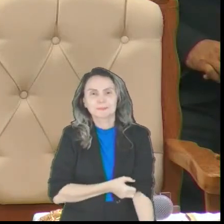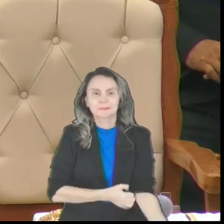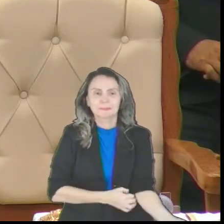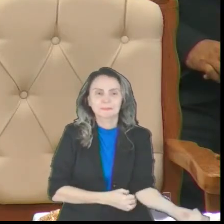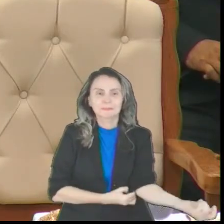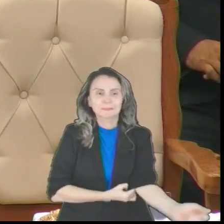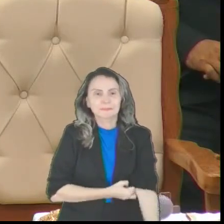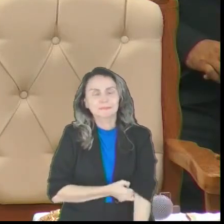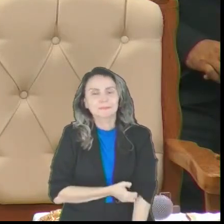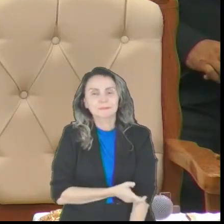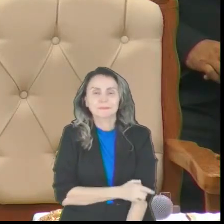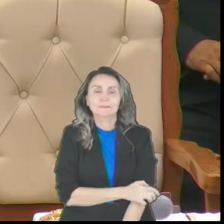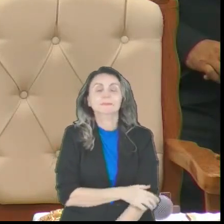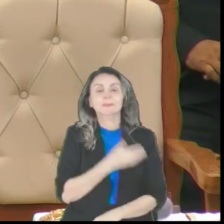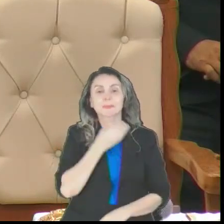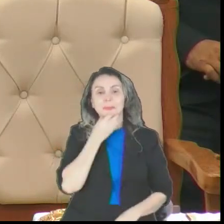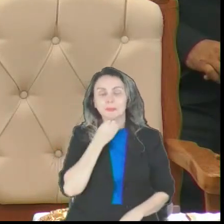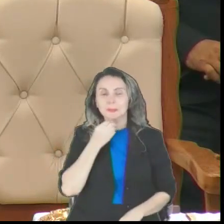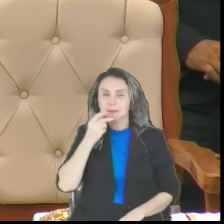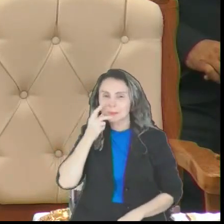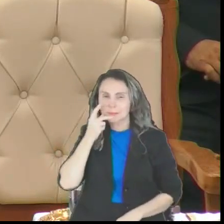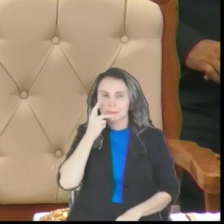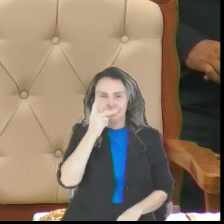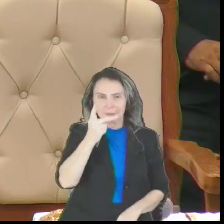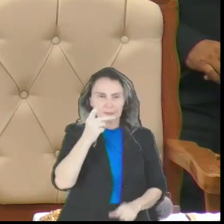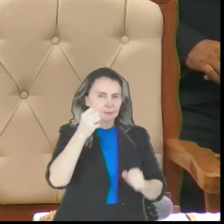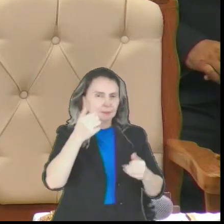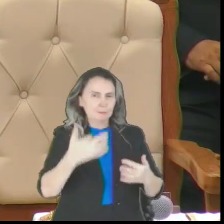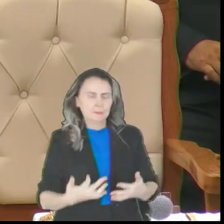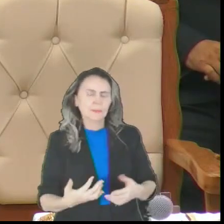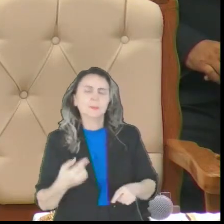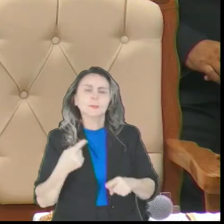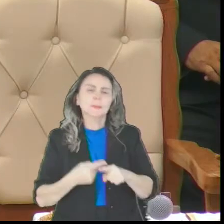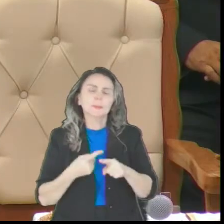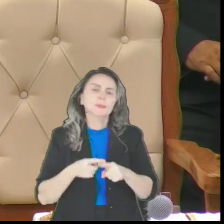Aí o profeta diz, por que gastais o dinheiro